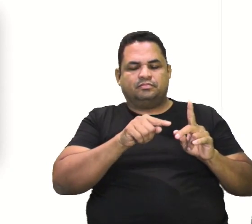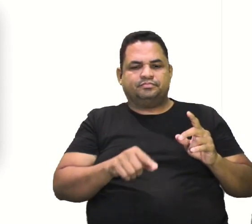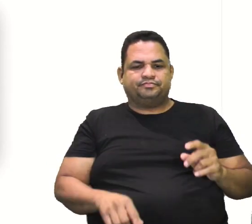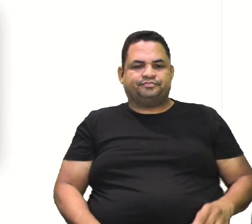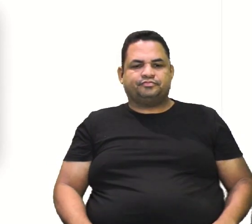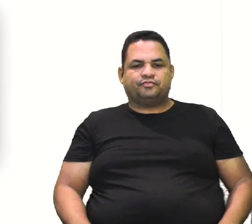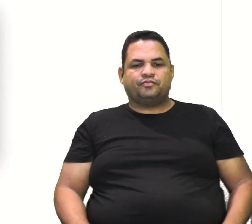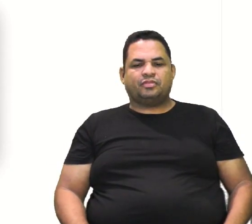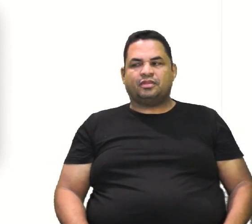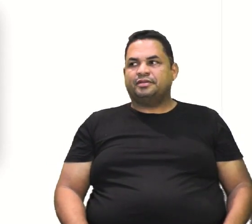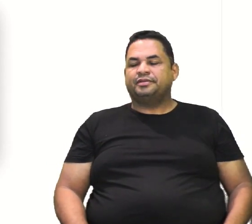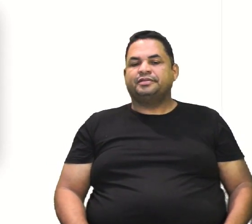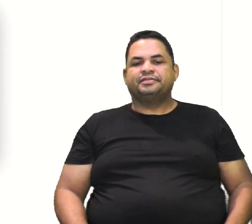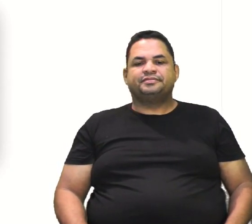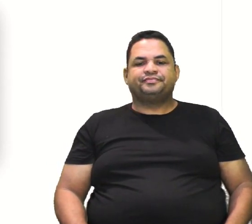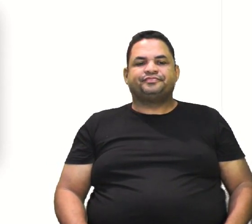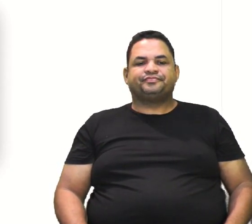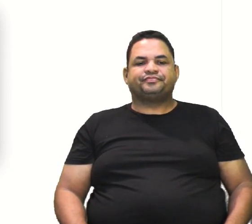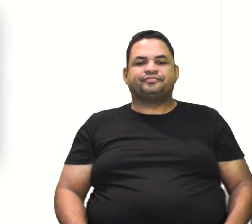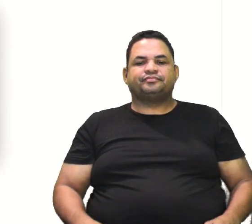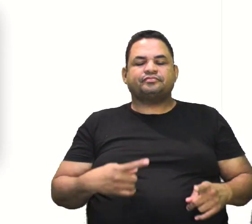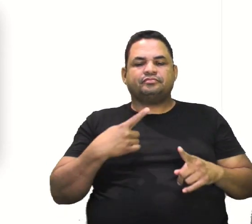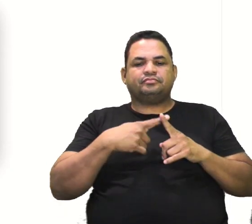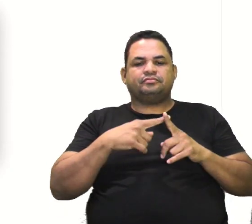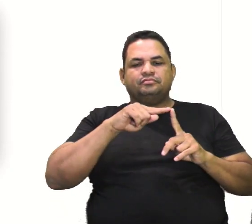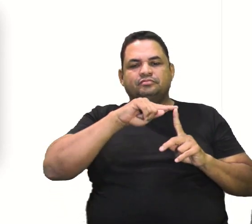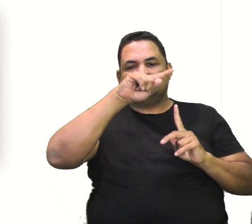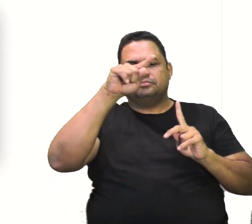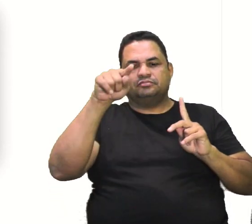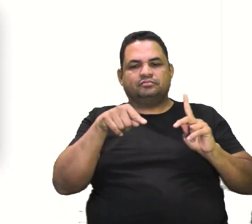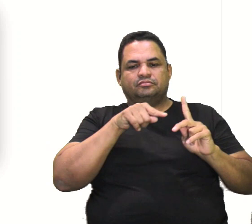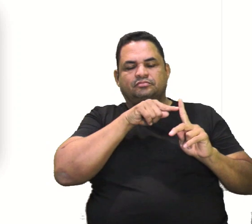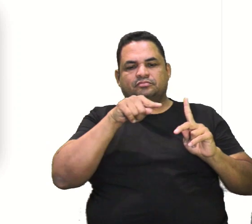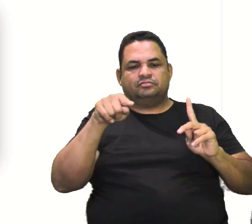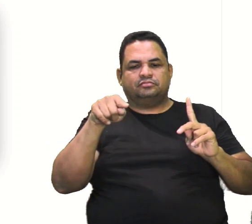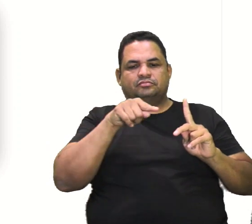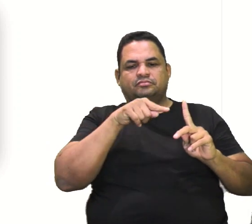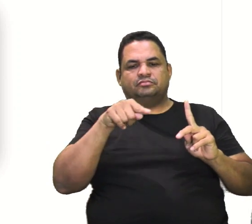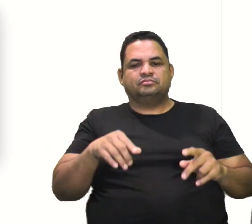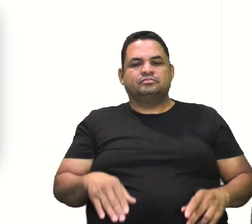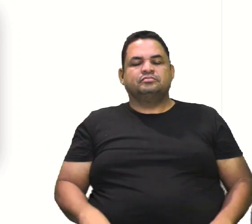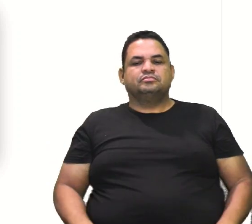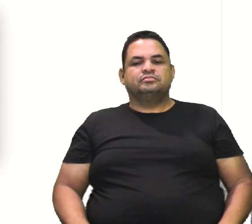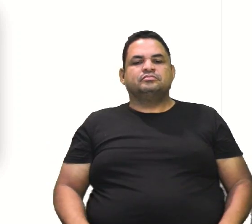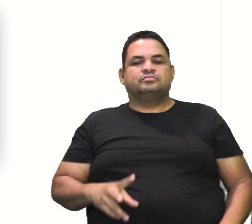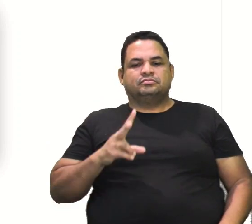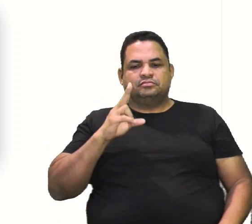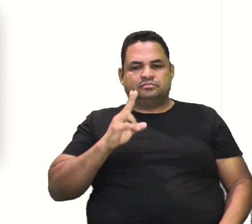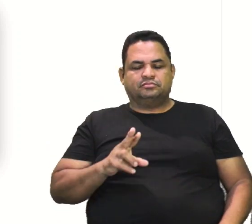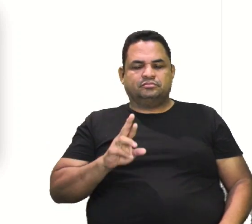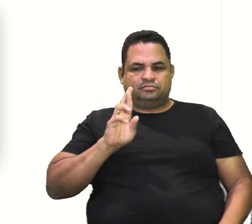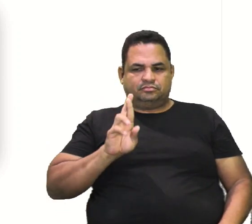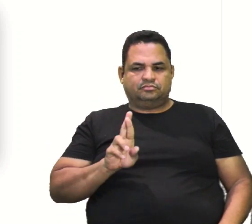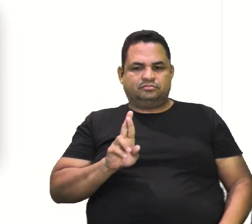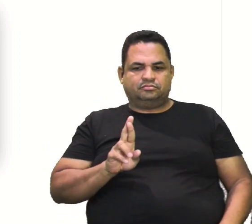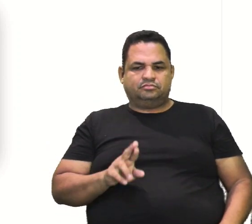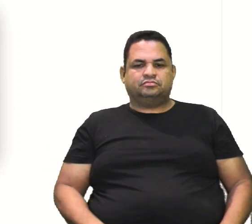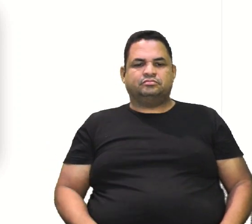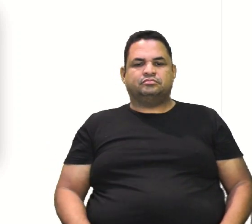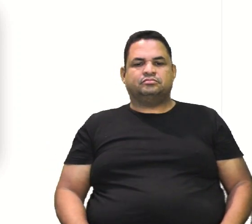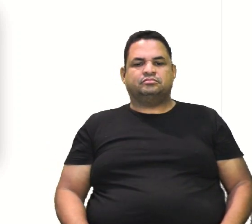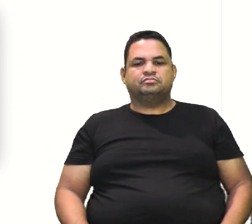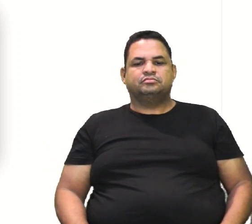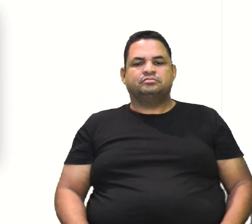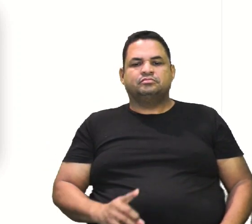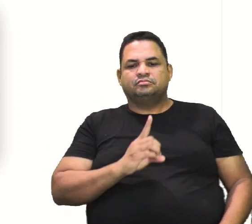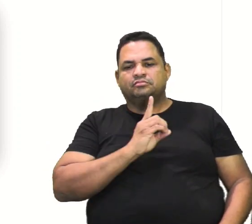lá, ó, a distância é igual ao raio, é o próprio raio. Porque ela passa aqui, né, tangenciando, então essa medida